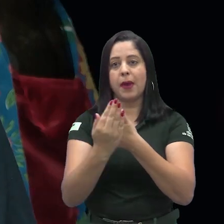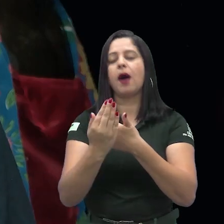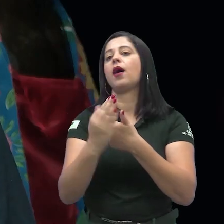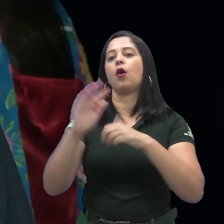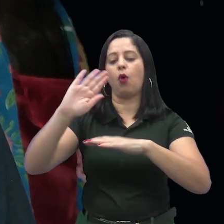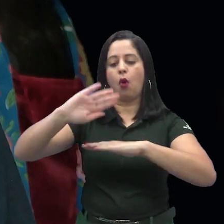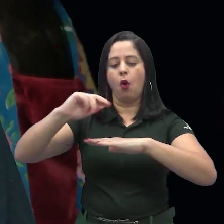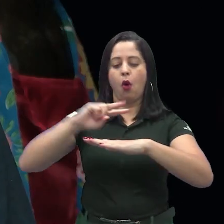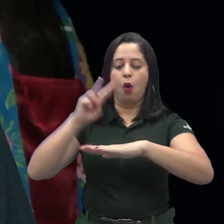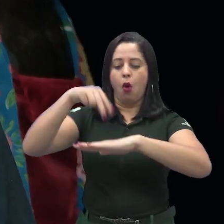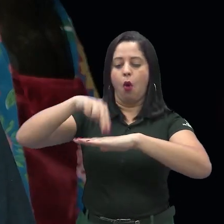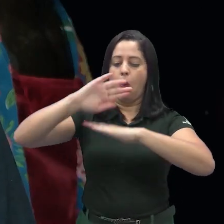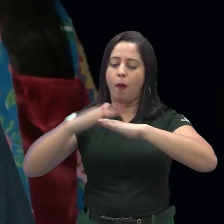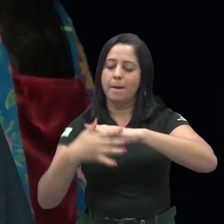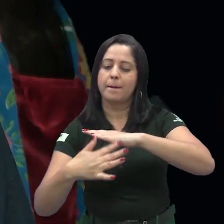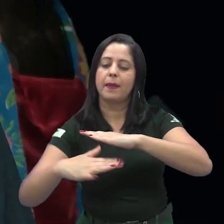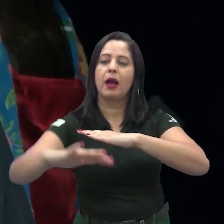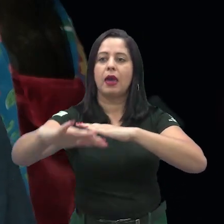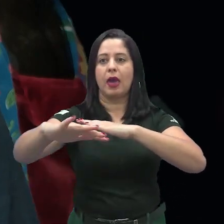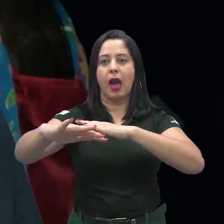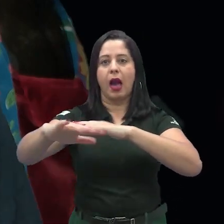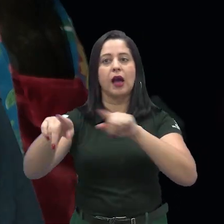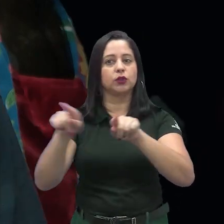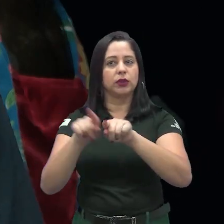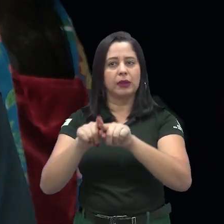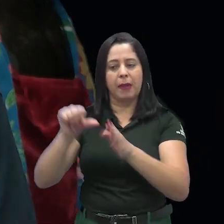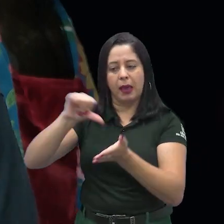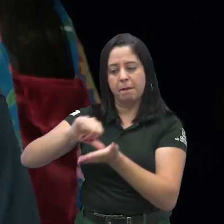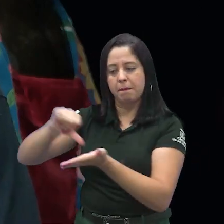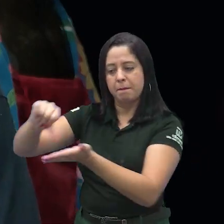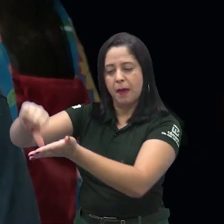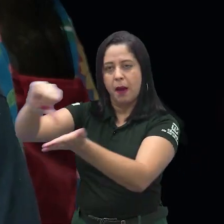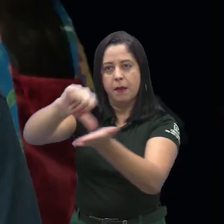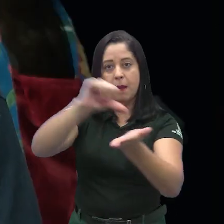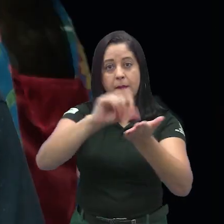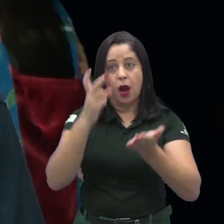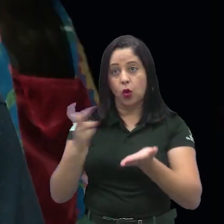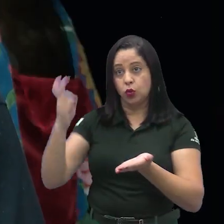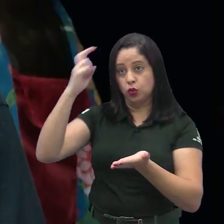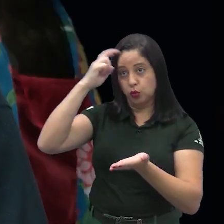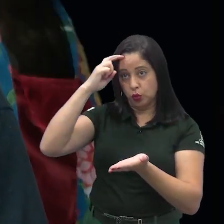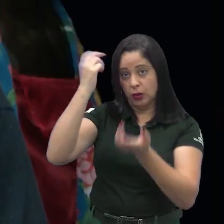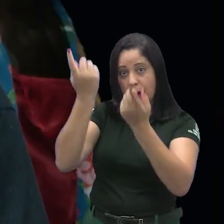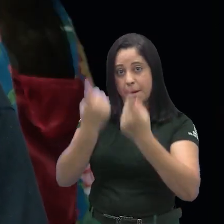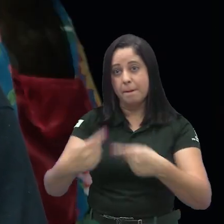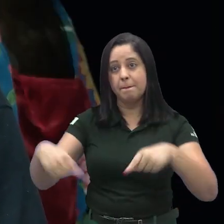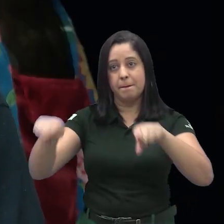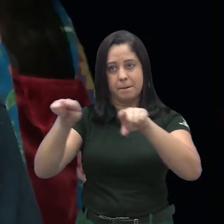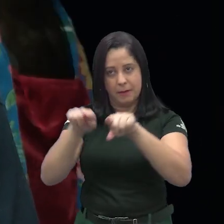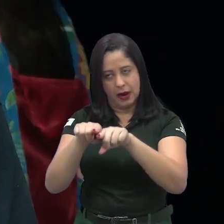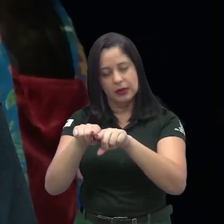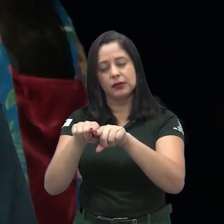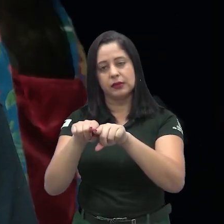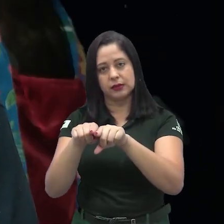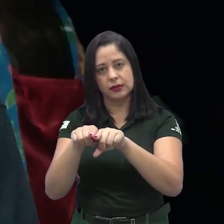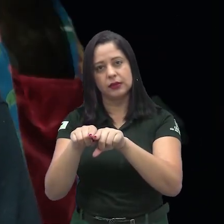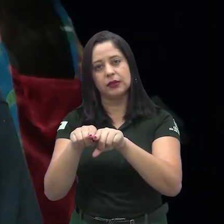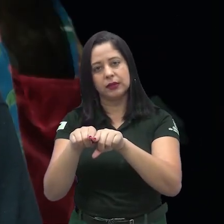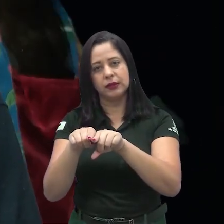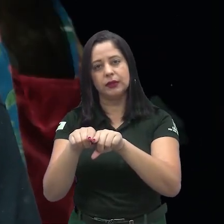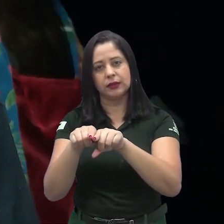no Banhado, também em outros pontos de cultura, a gente busca bastante parceria com outros ponteiros,